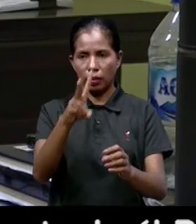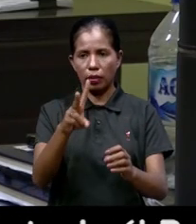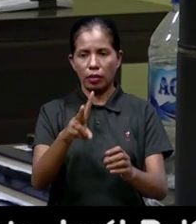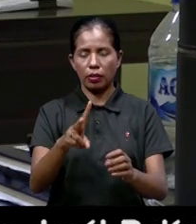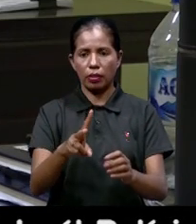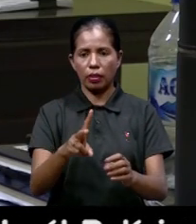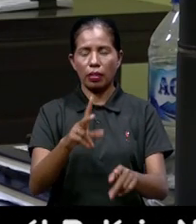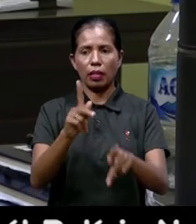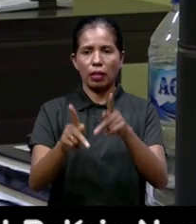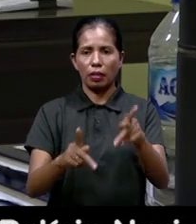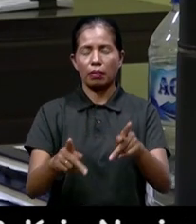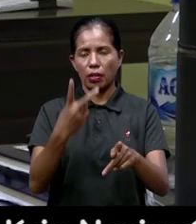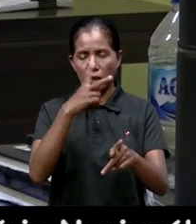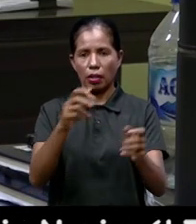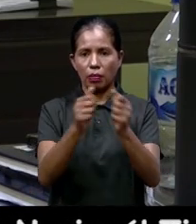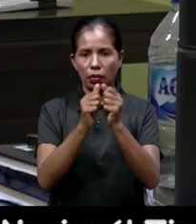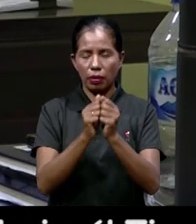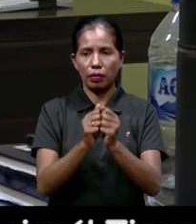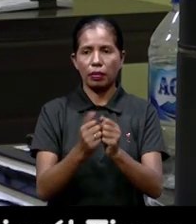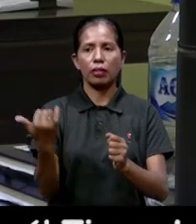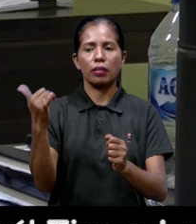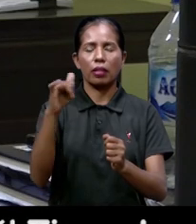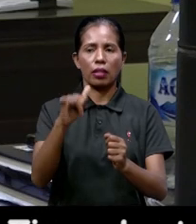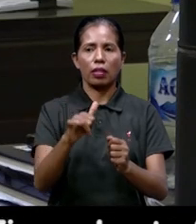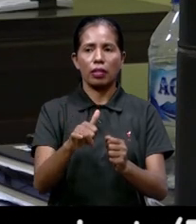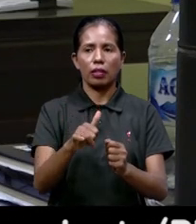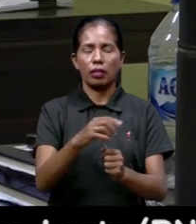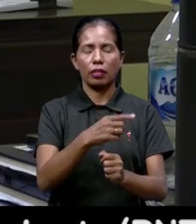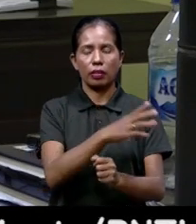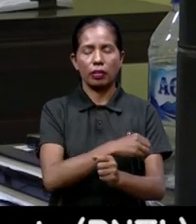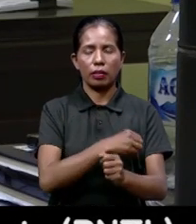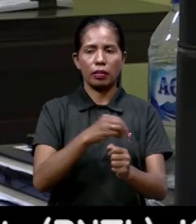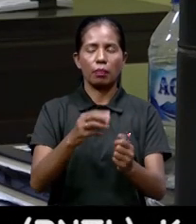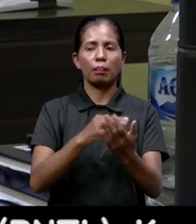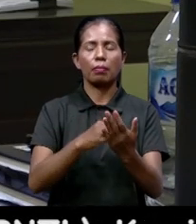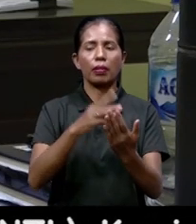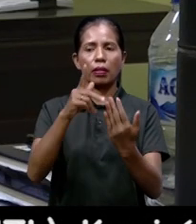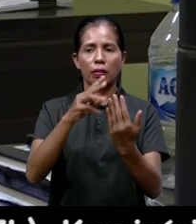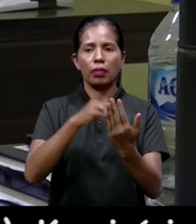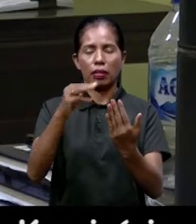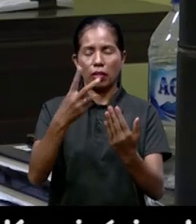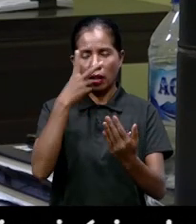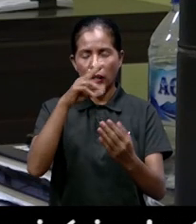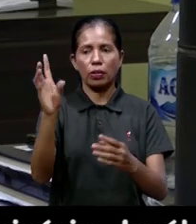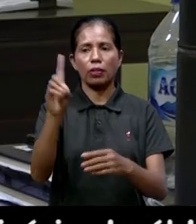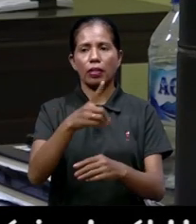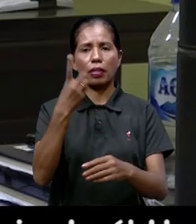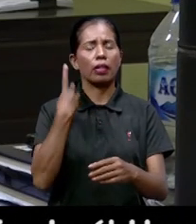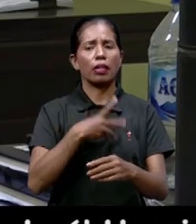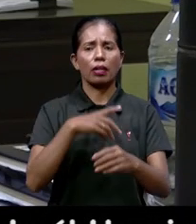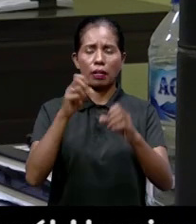nem é mas nemos acompanha né nem se nem é general manager mo se é to acompanha to dar ir sanan tau a mim